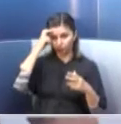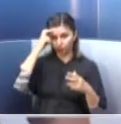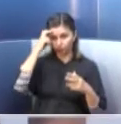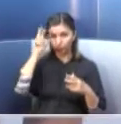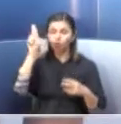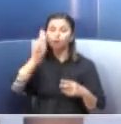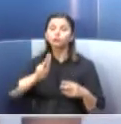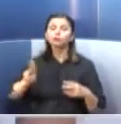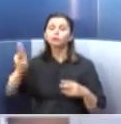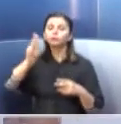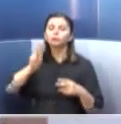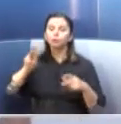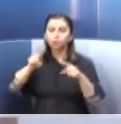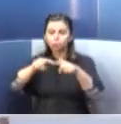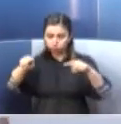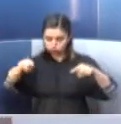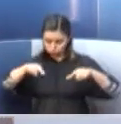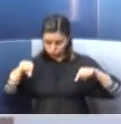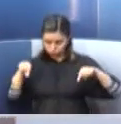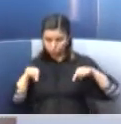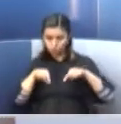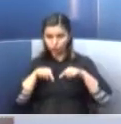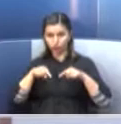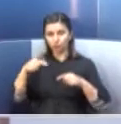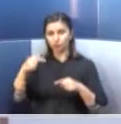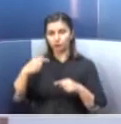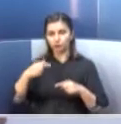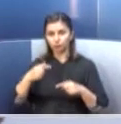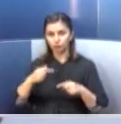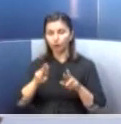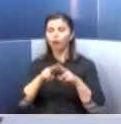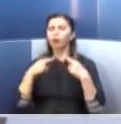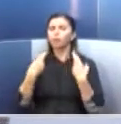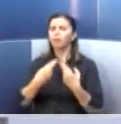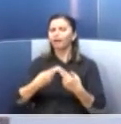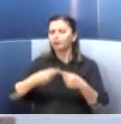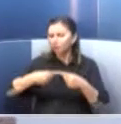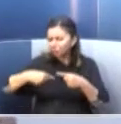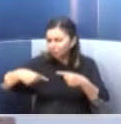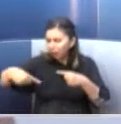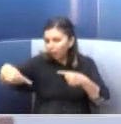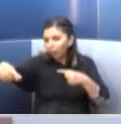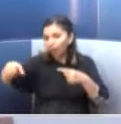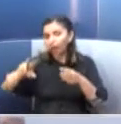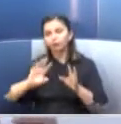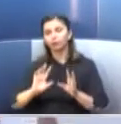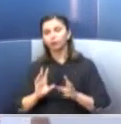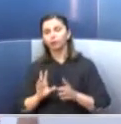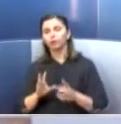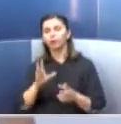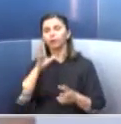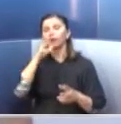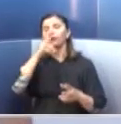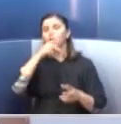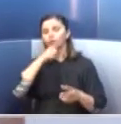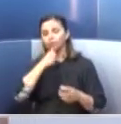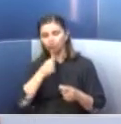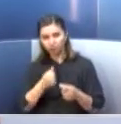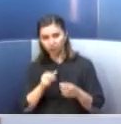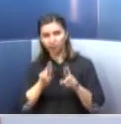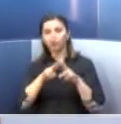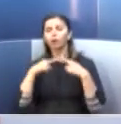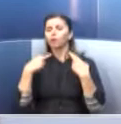audiência extensa, posso afirmar que, de acordo com as informações que nós recebemos da própria casa aqui da Secretaria, uma das